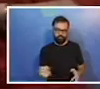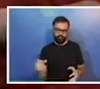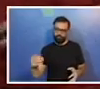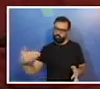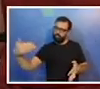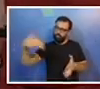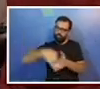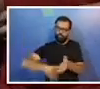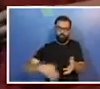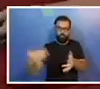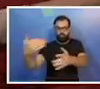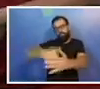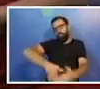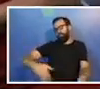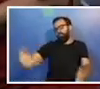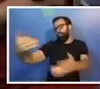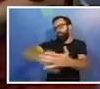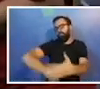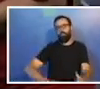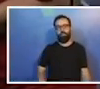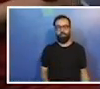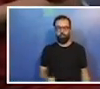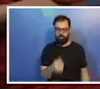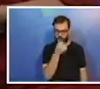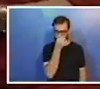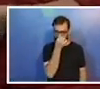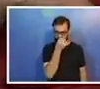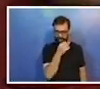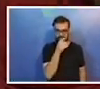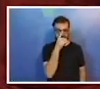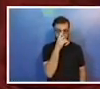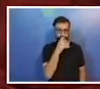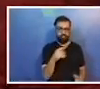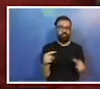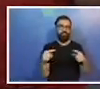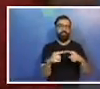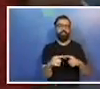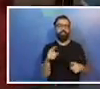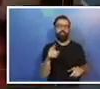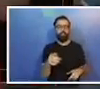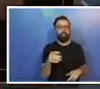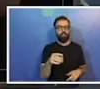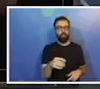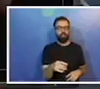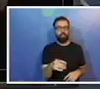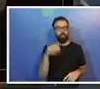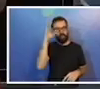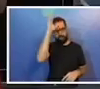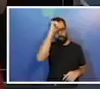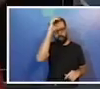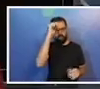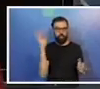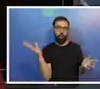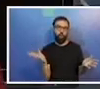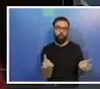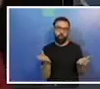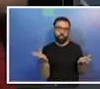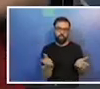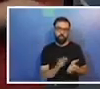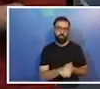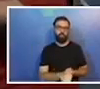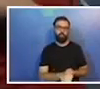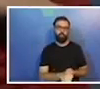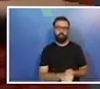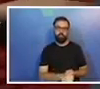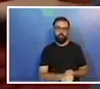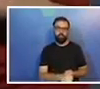e córregos. De acordo com o que aprendeu, responda. Lembra tudo que nós estamos estudando nessa